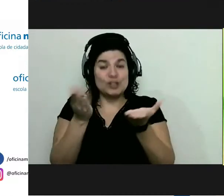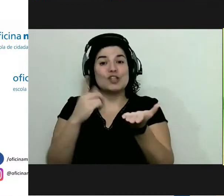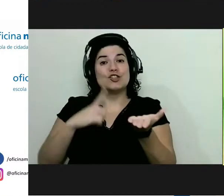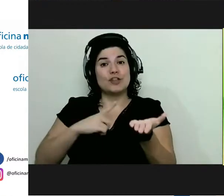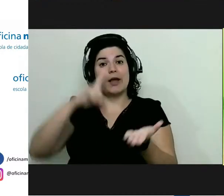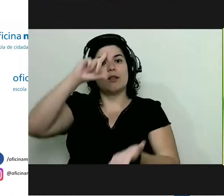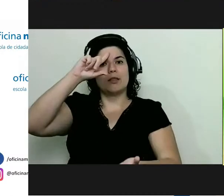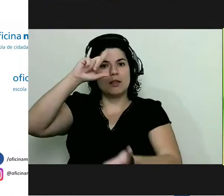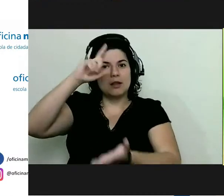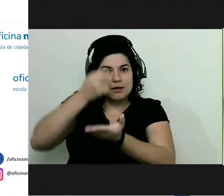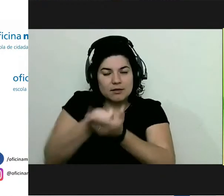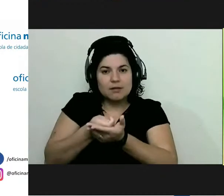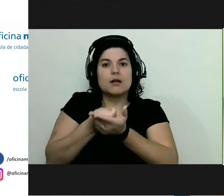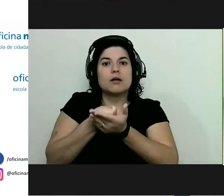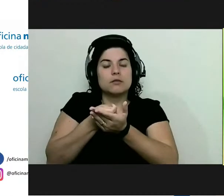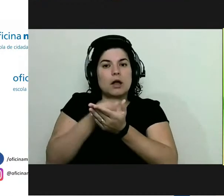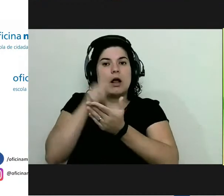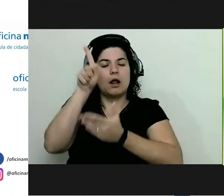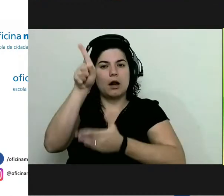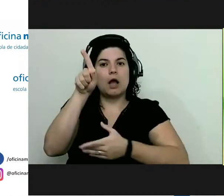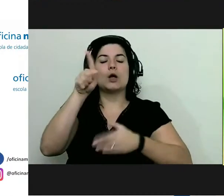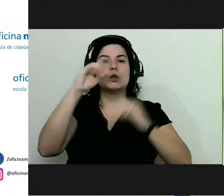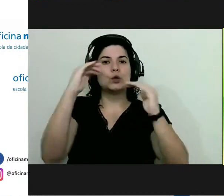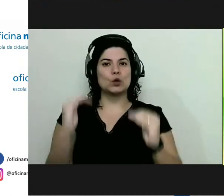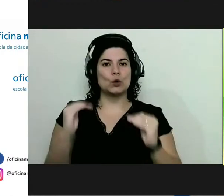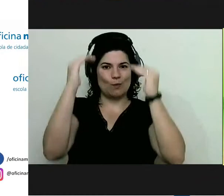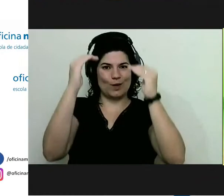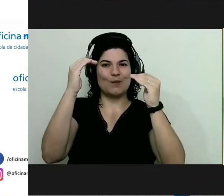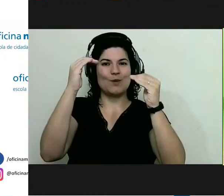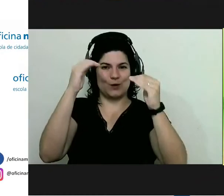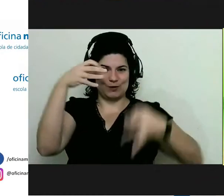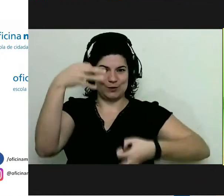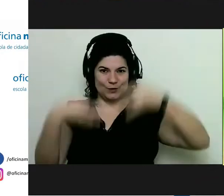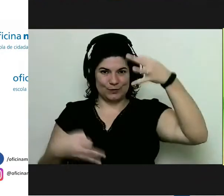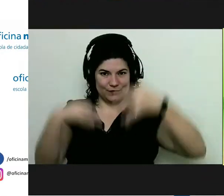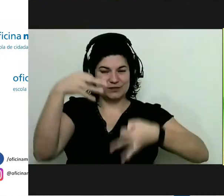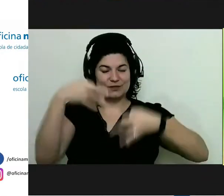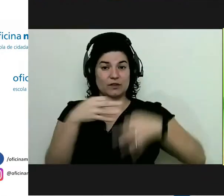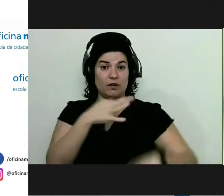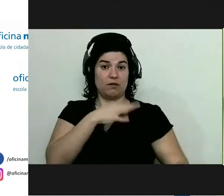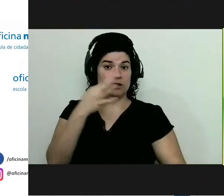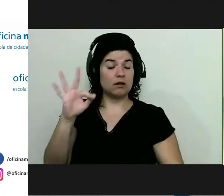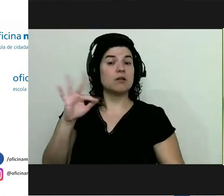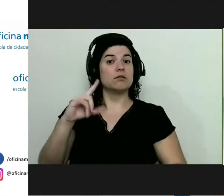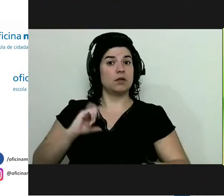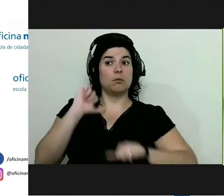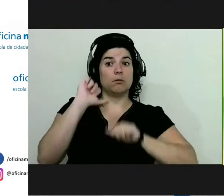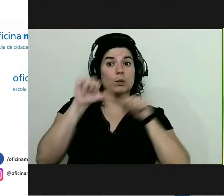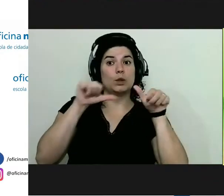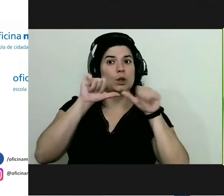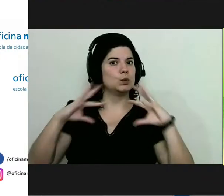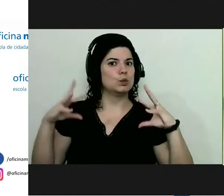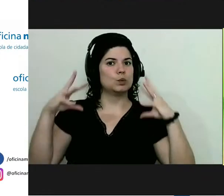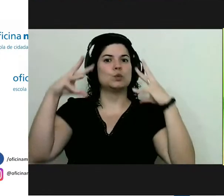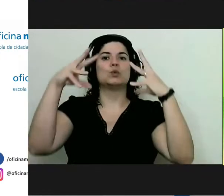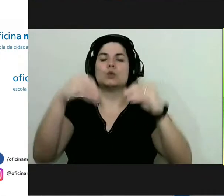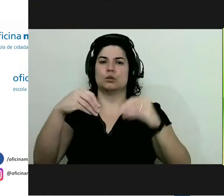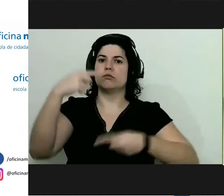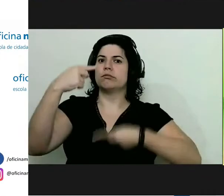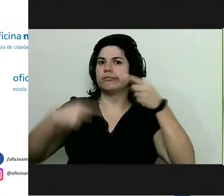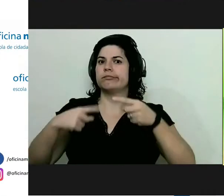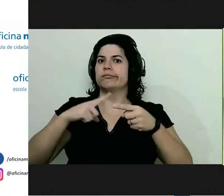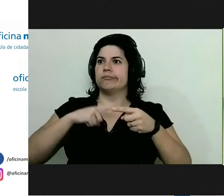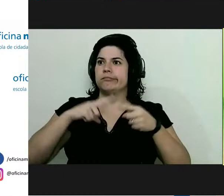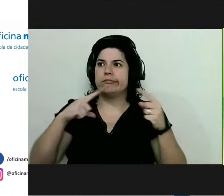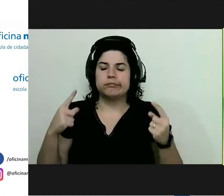decisão né Por parte do Supremo Tribunal Federal que obviamente ao terra todo xadrez político brasileiro coloca muito mais